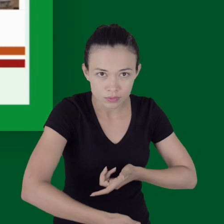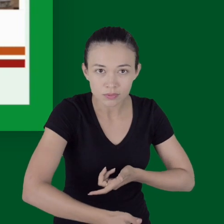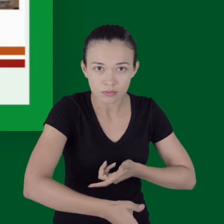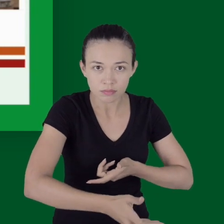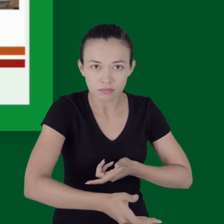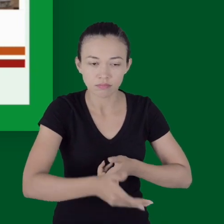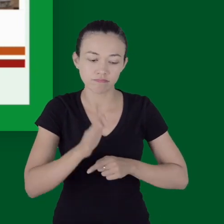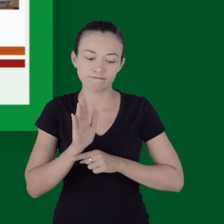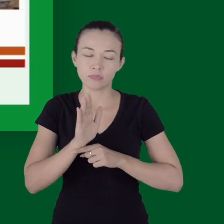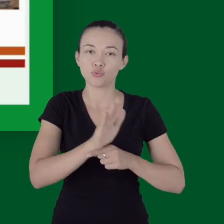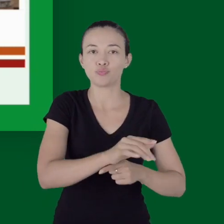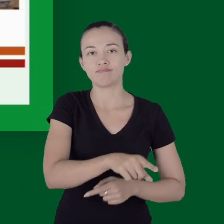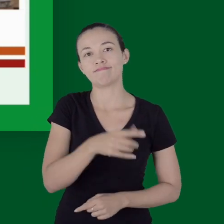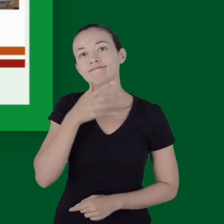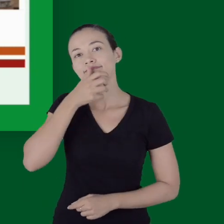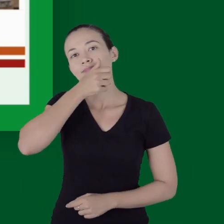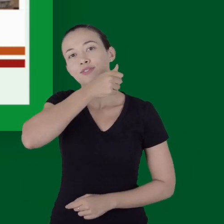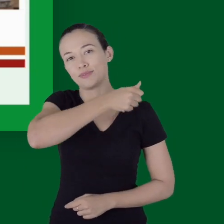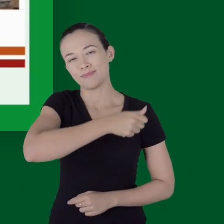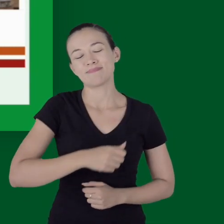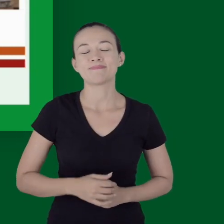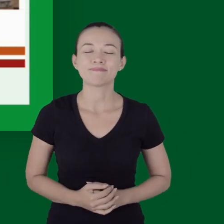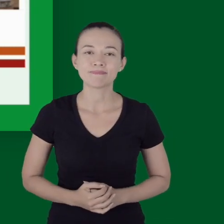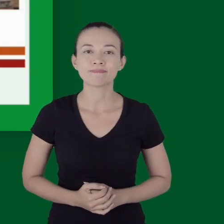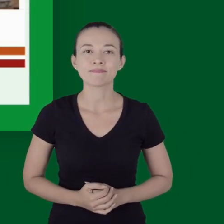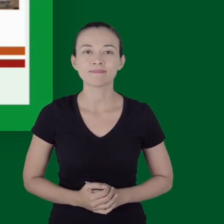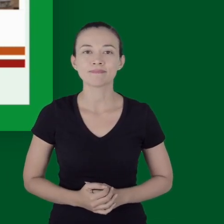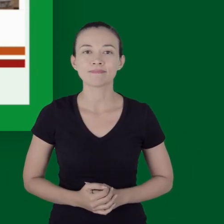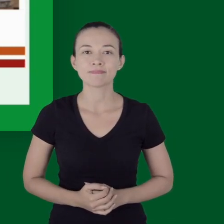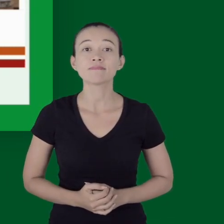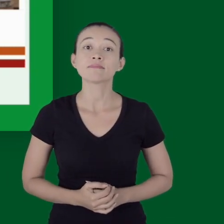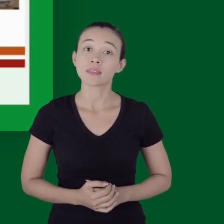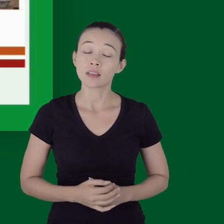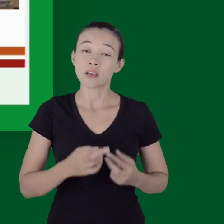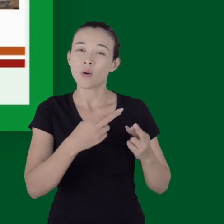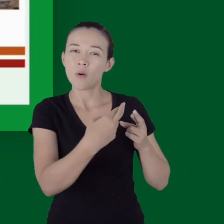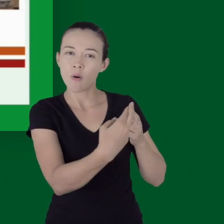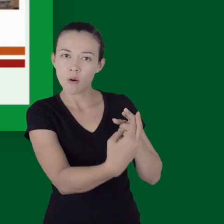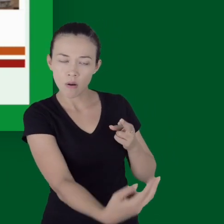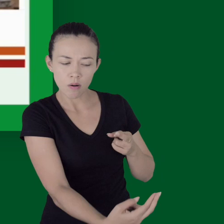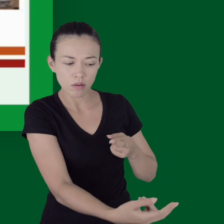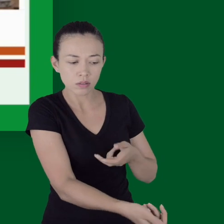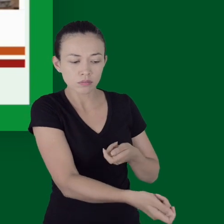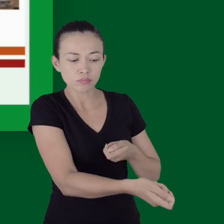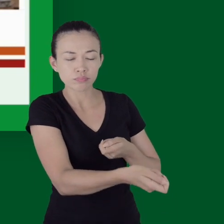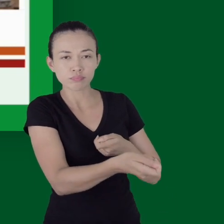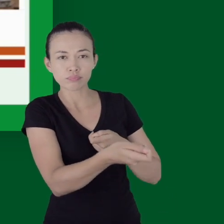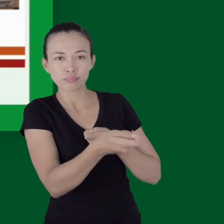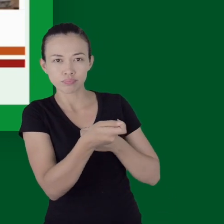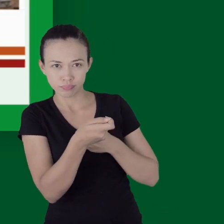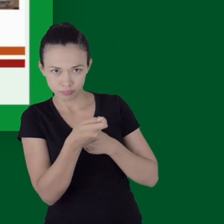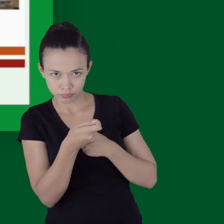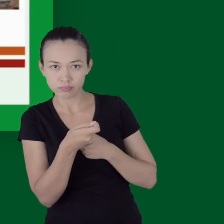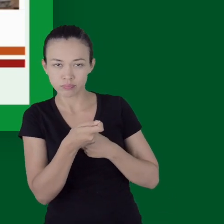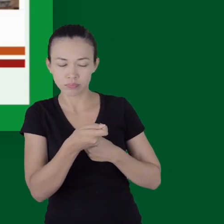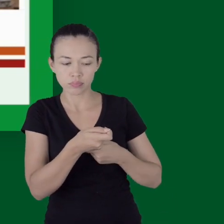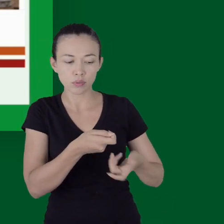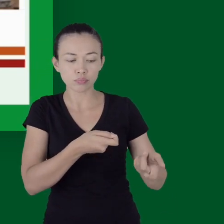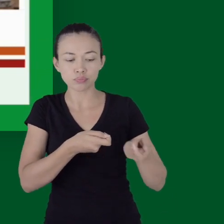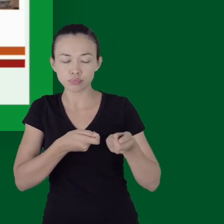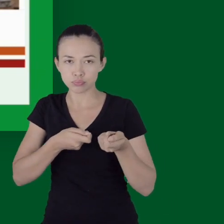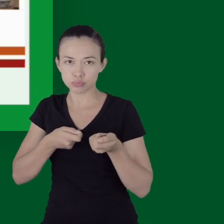do afogamento está e libera esses dispositivos de flutuação até a chegada do salvamento, né? Depois disso,